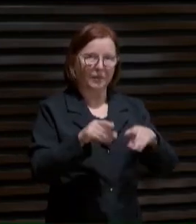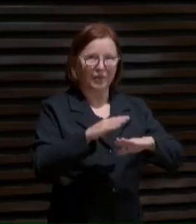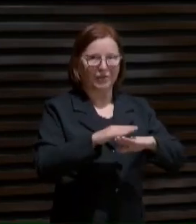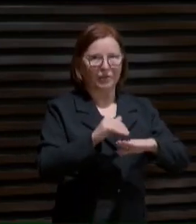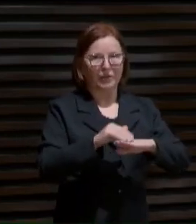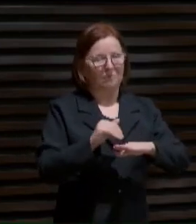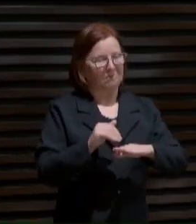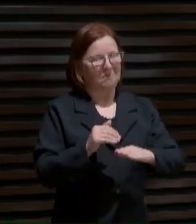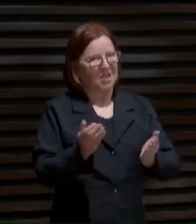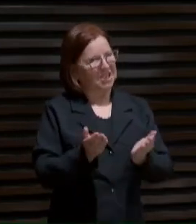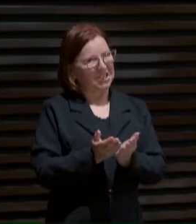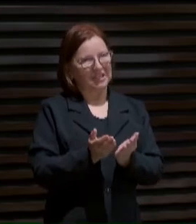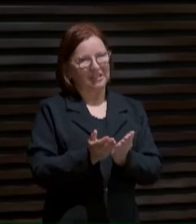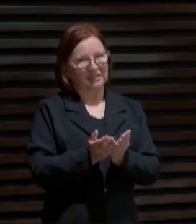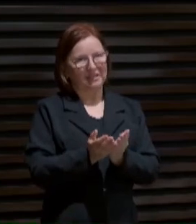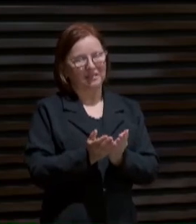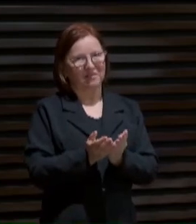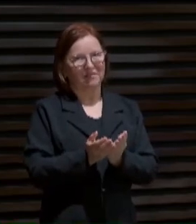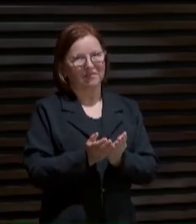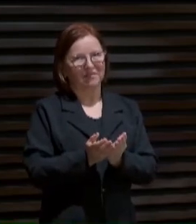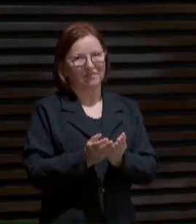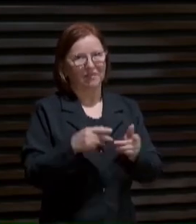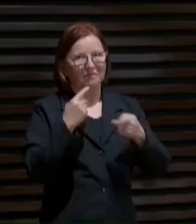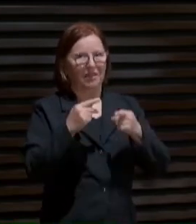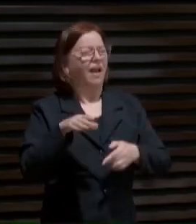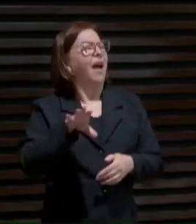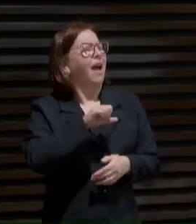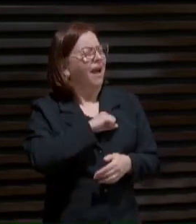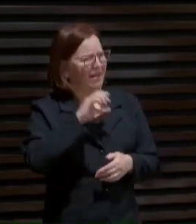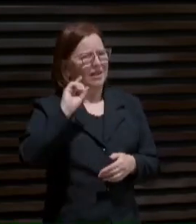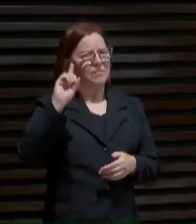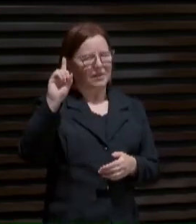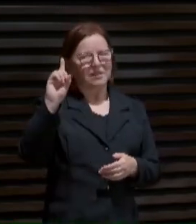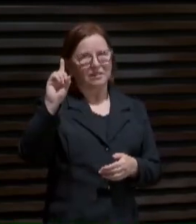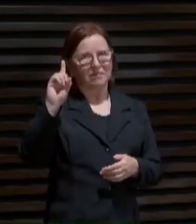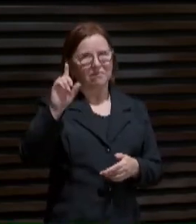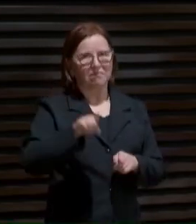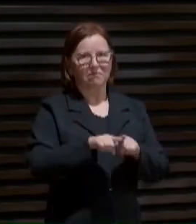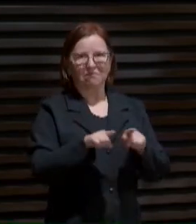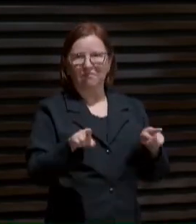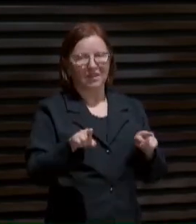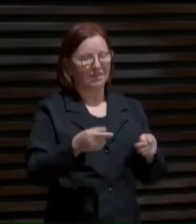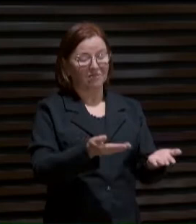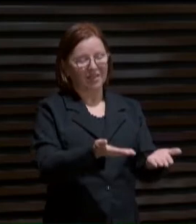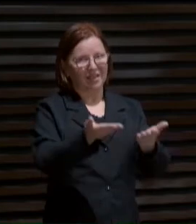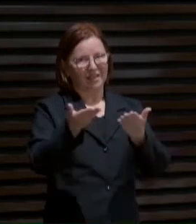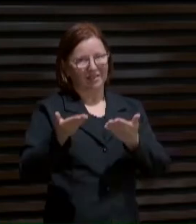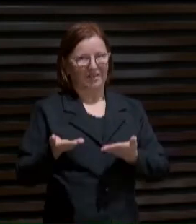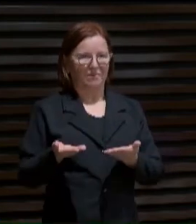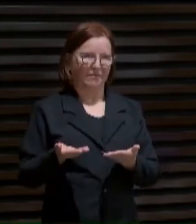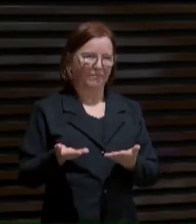chamados de cristãos o que dizem que amam a Deus É mas não recebem